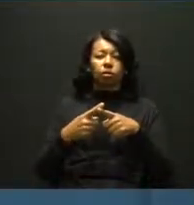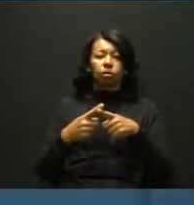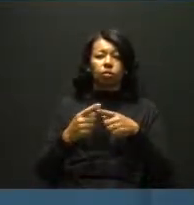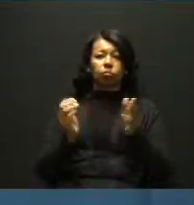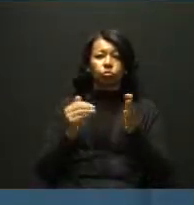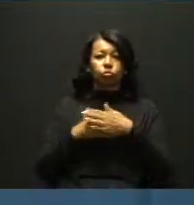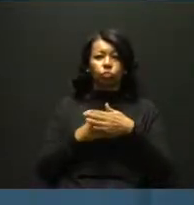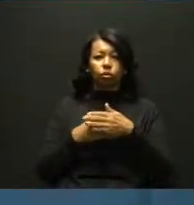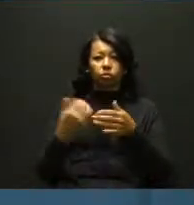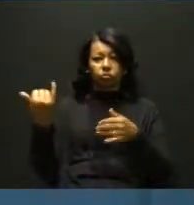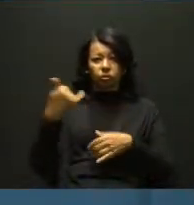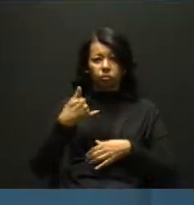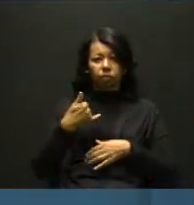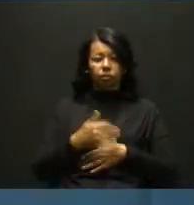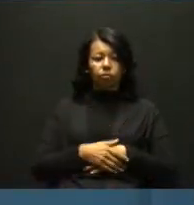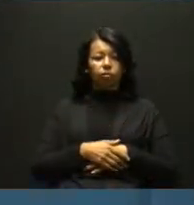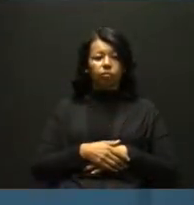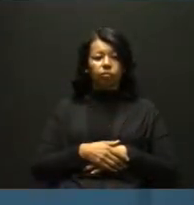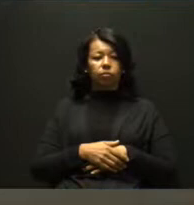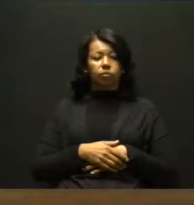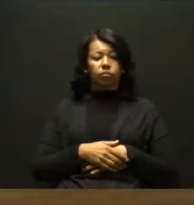só isso